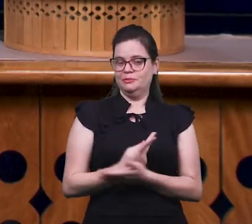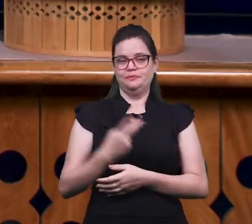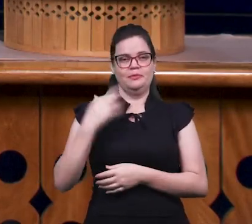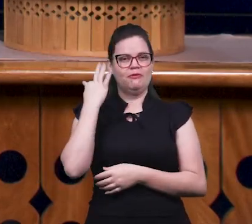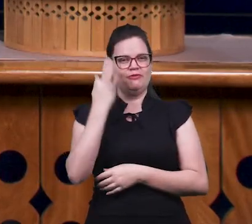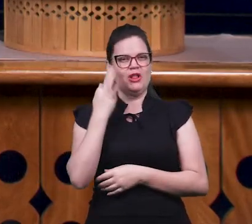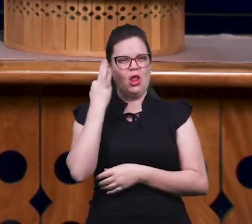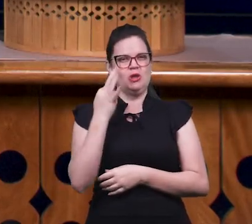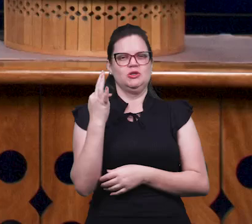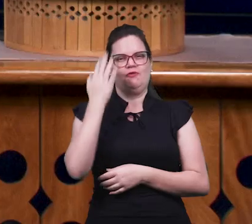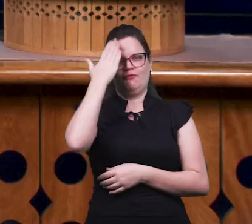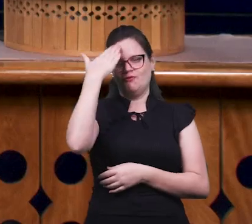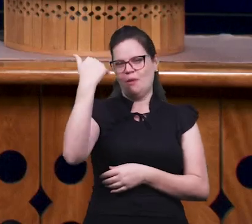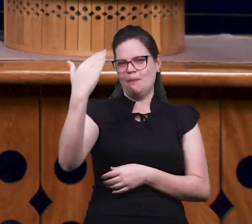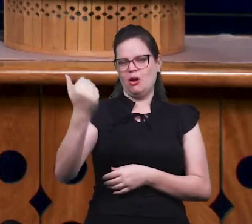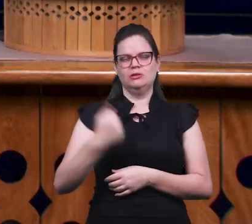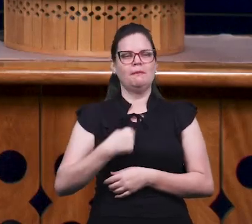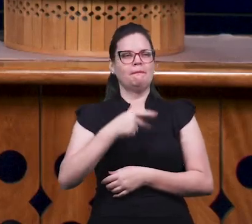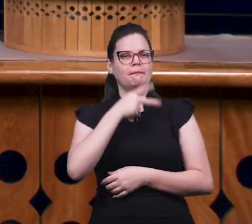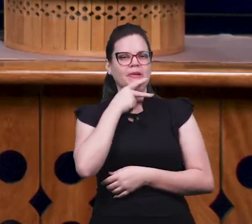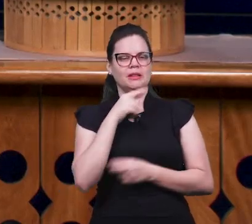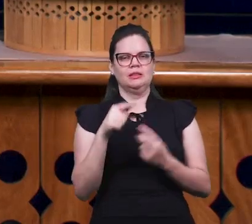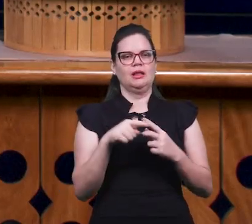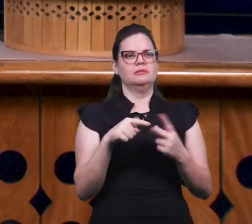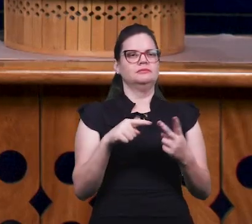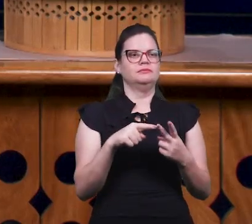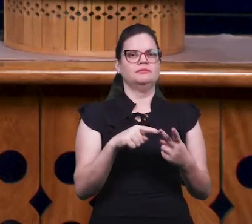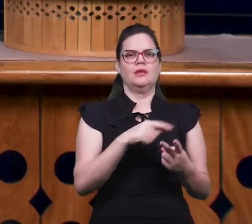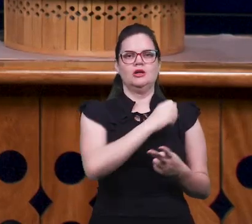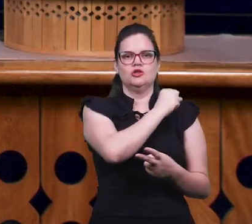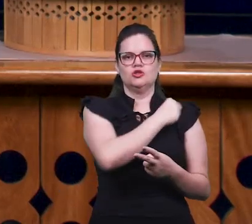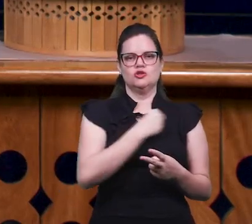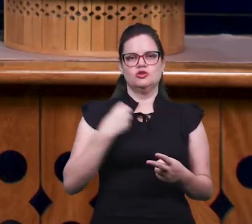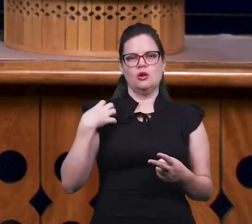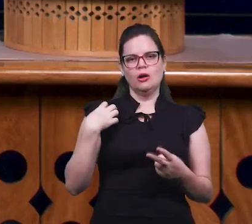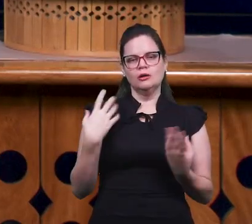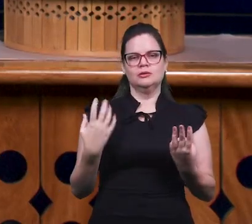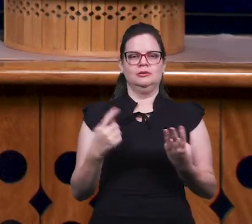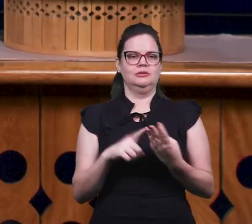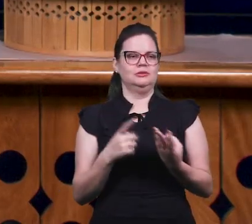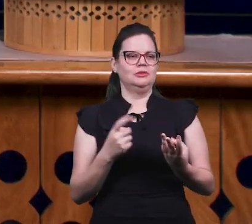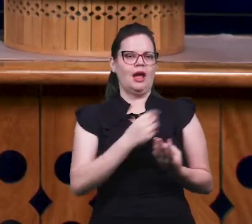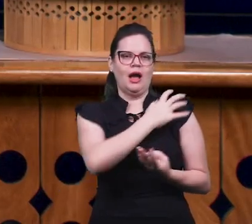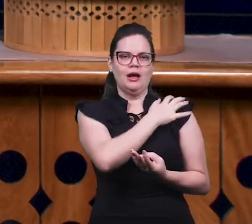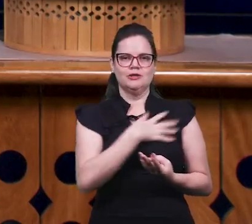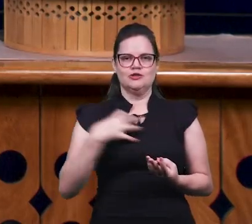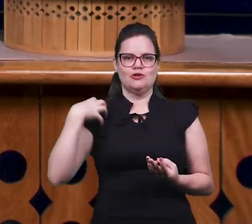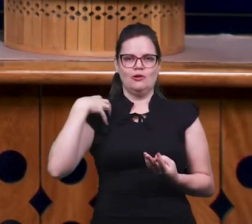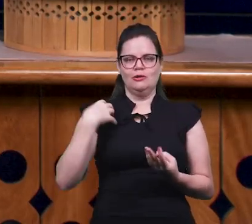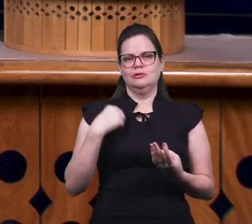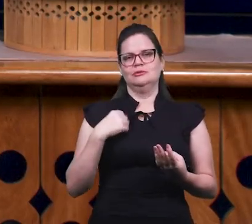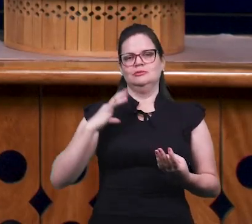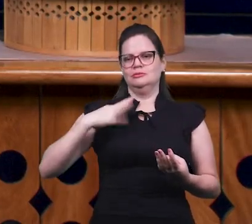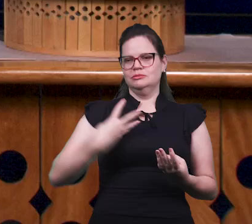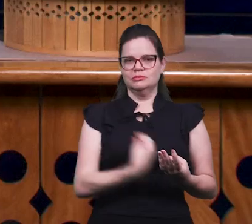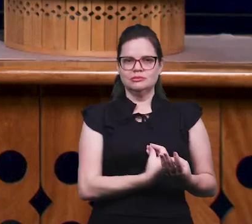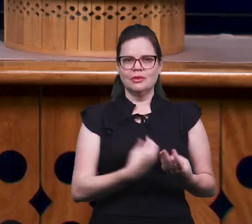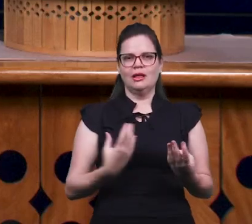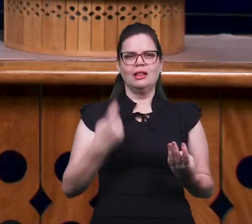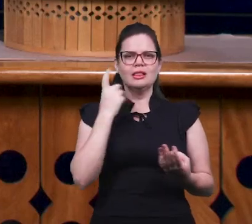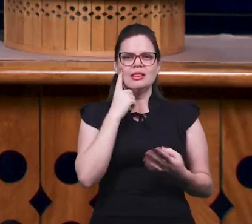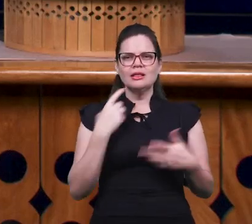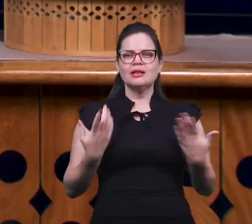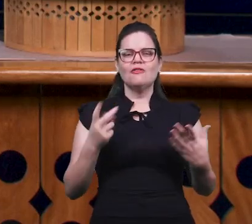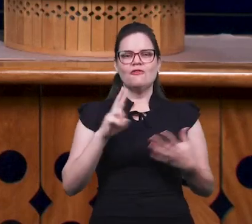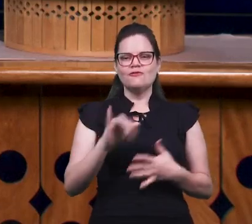Platão, Sócrates, eles criam o seguinte, que os sábios que deviam governar o mundo. Eles acham que os sábios, eles eram entendidos, os filósofos deviam governar o